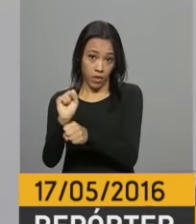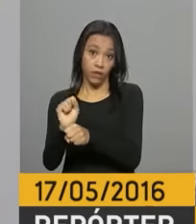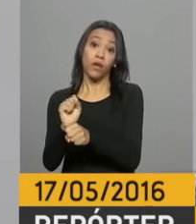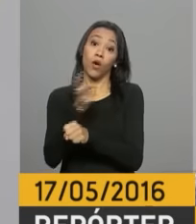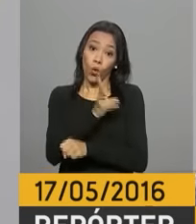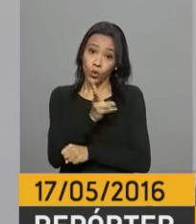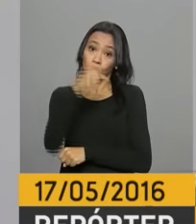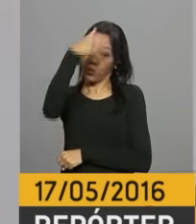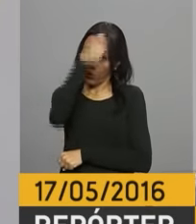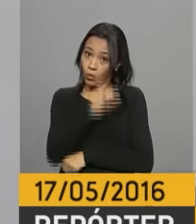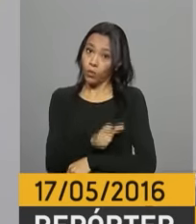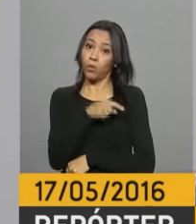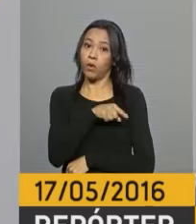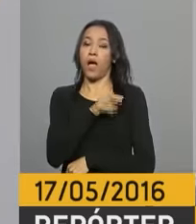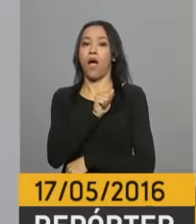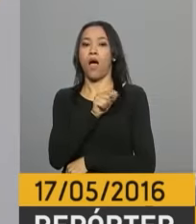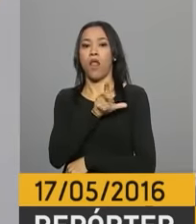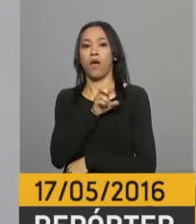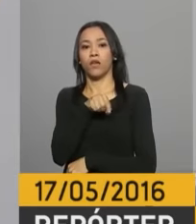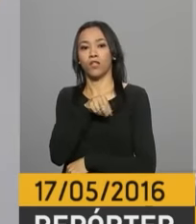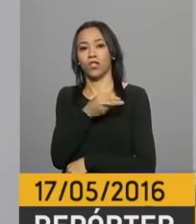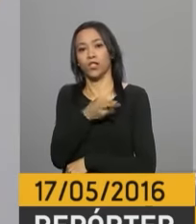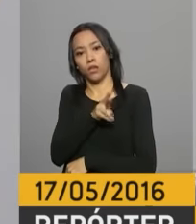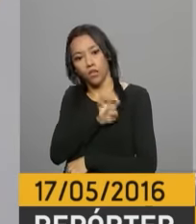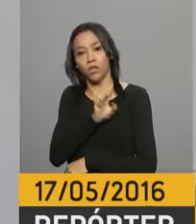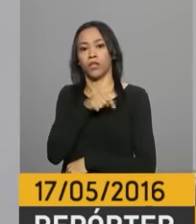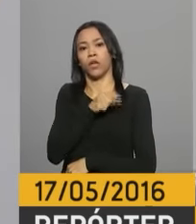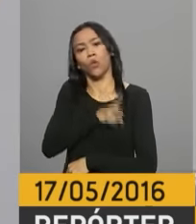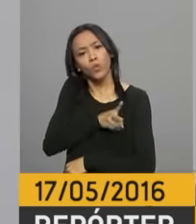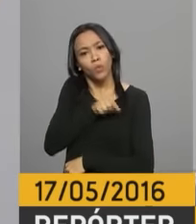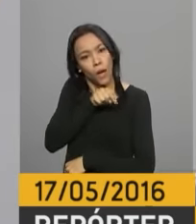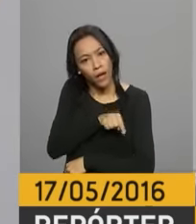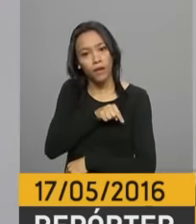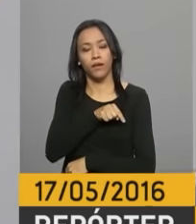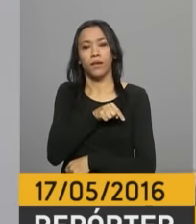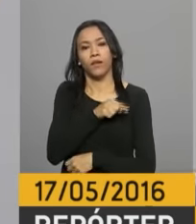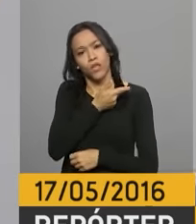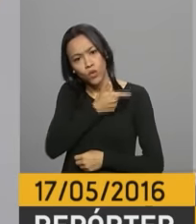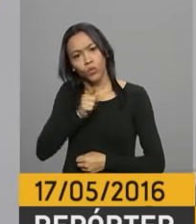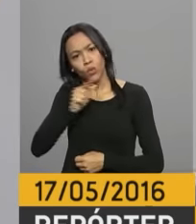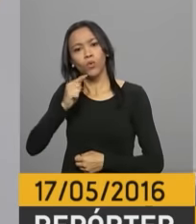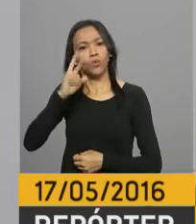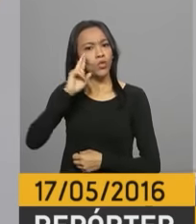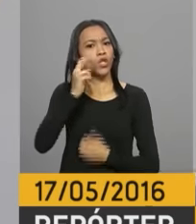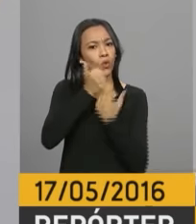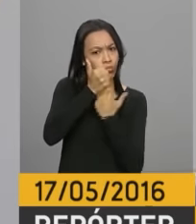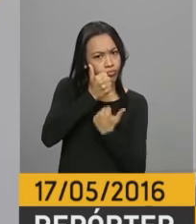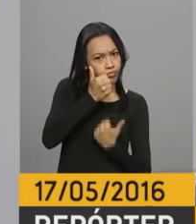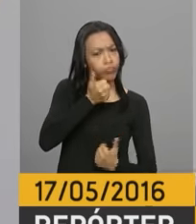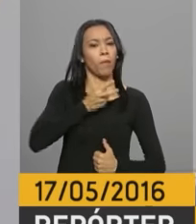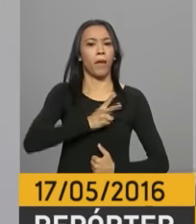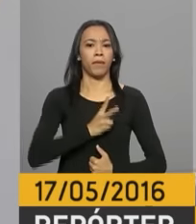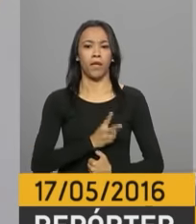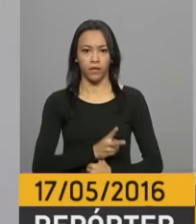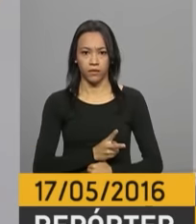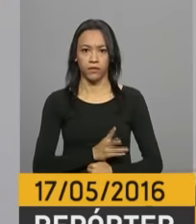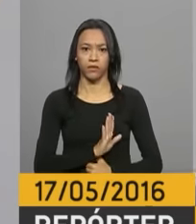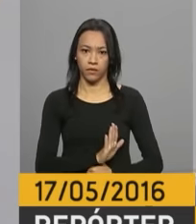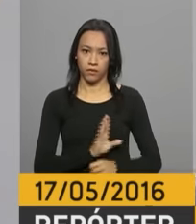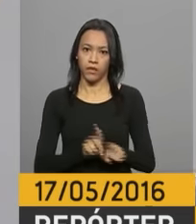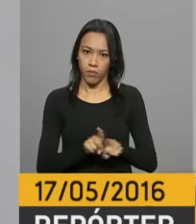será o doutor Alexandre Tombini e os demais diretores também. Evidentemente, o